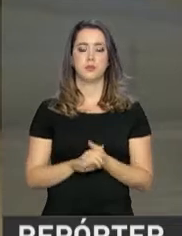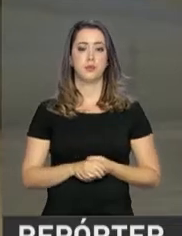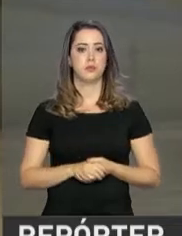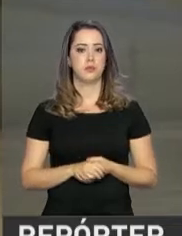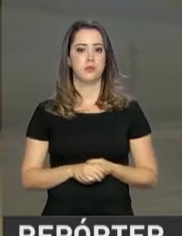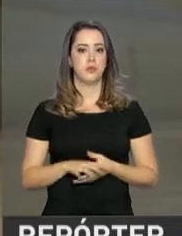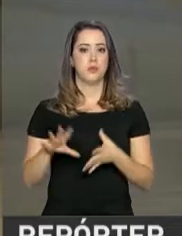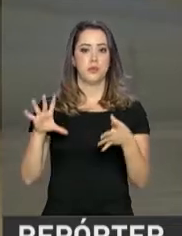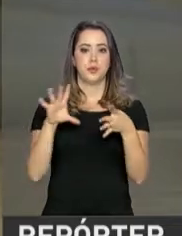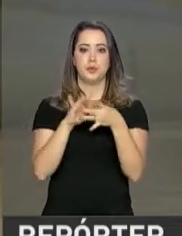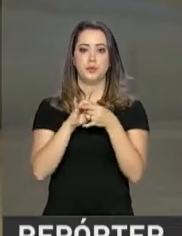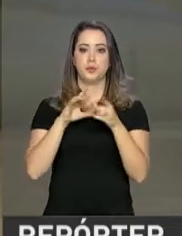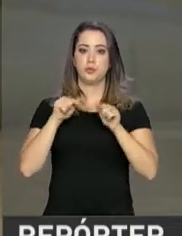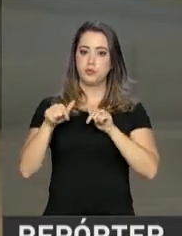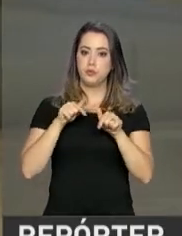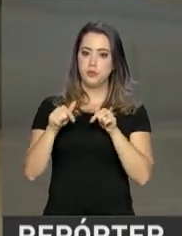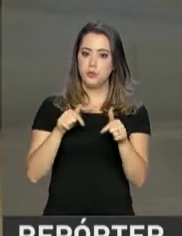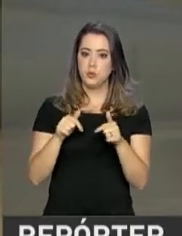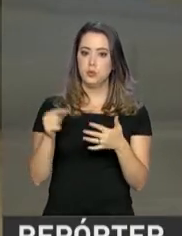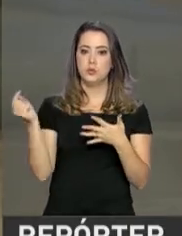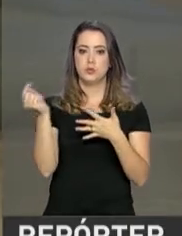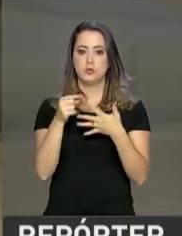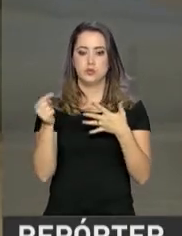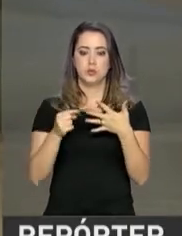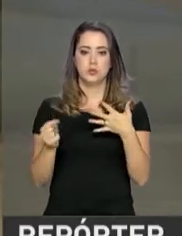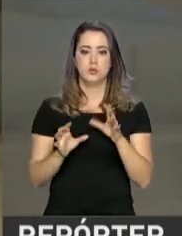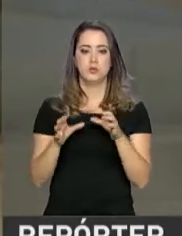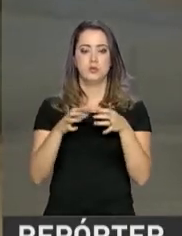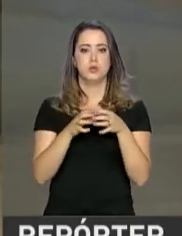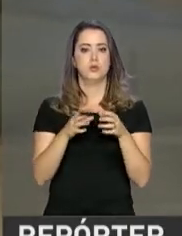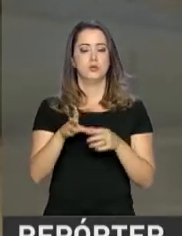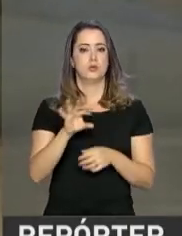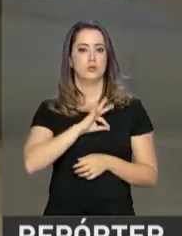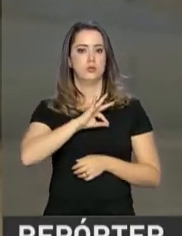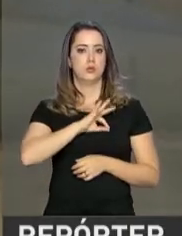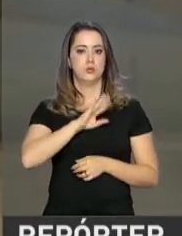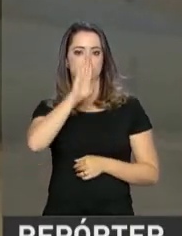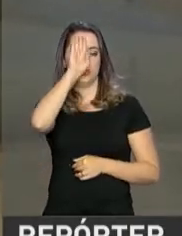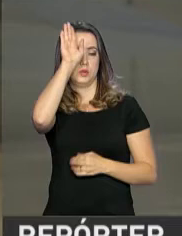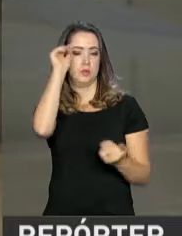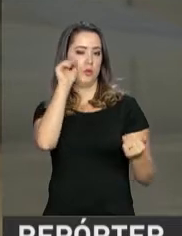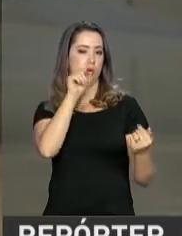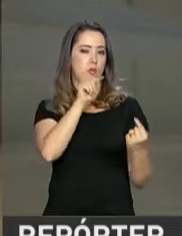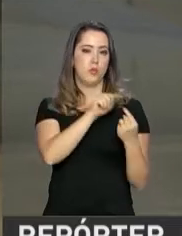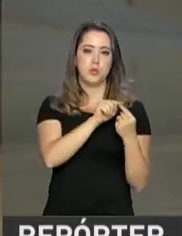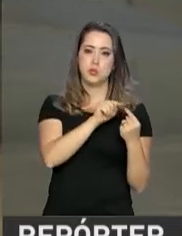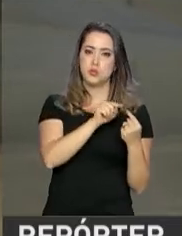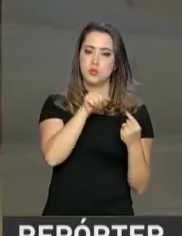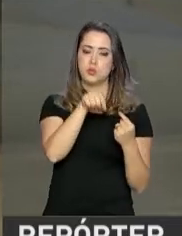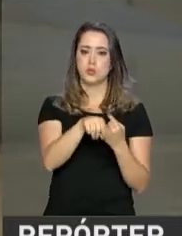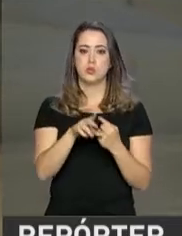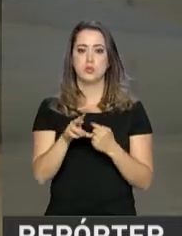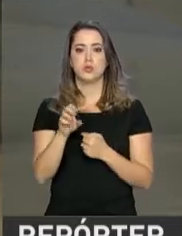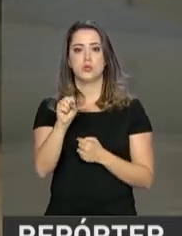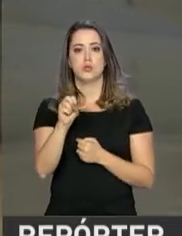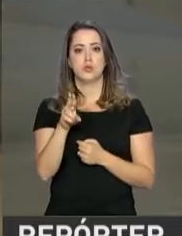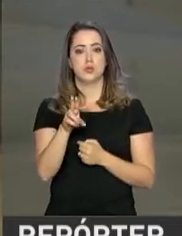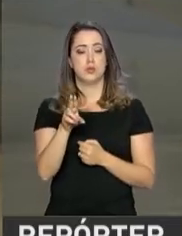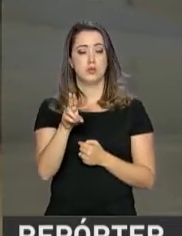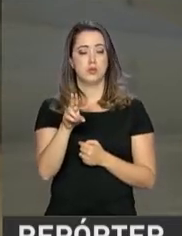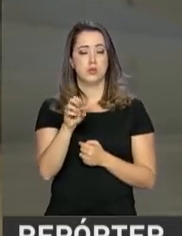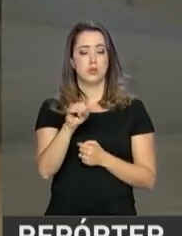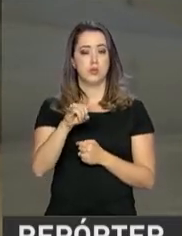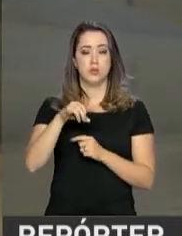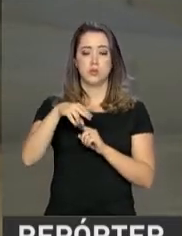integrará ações e órgãos policiais é uma das principais metas do sistema único de segurança pública